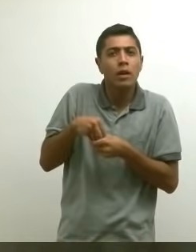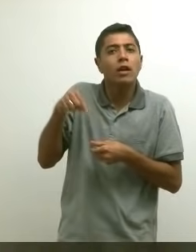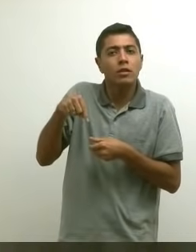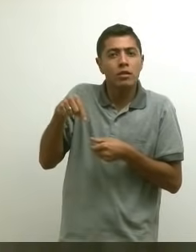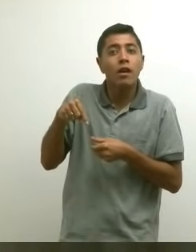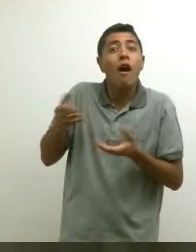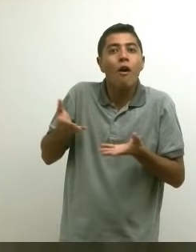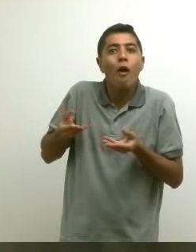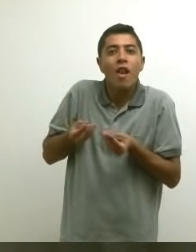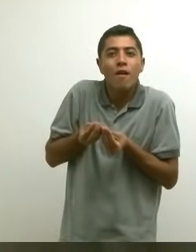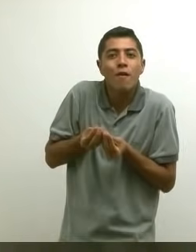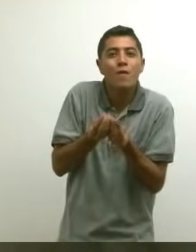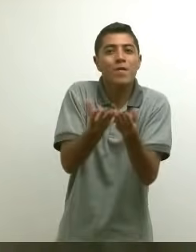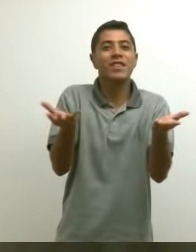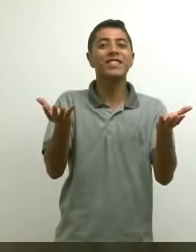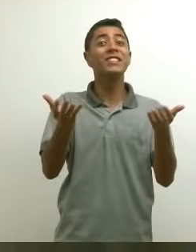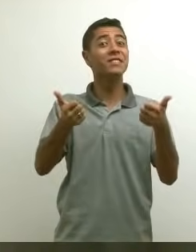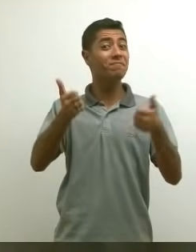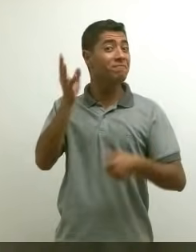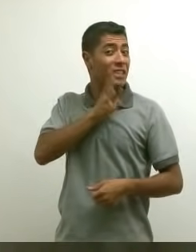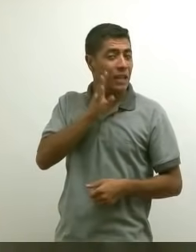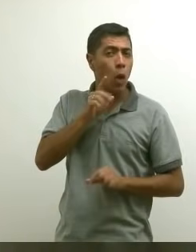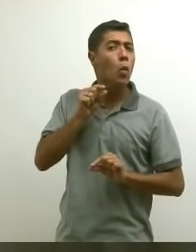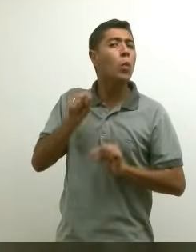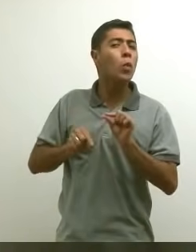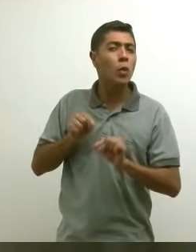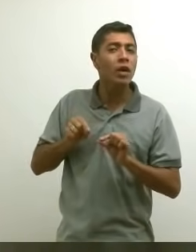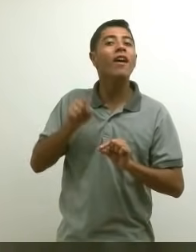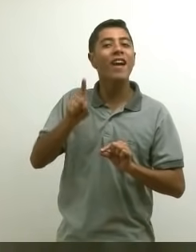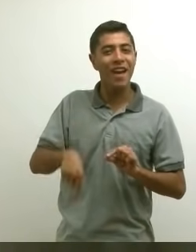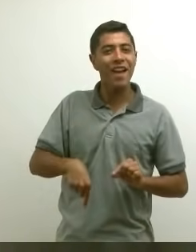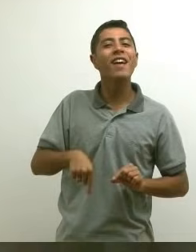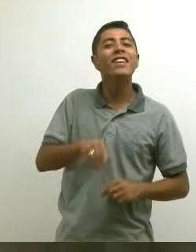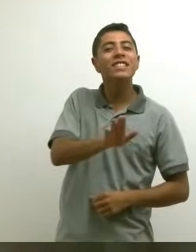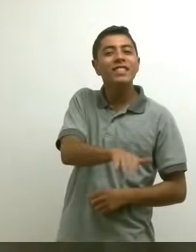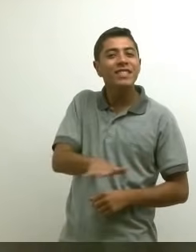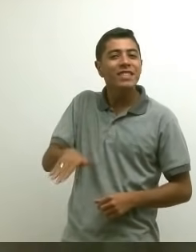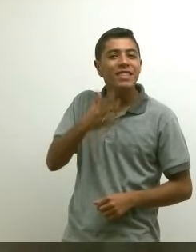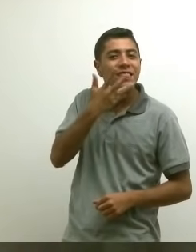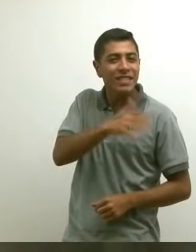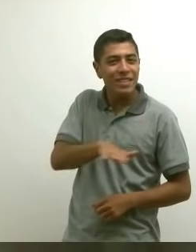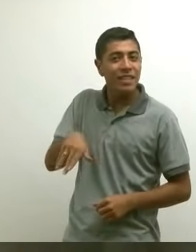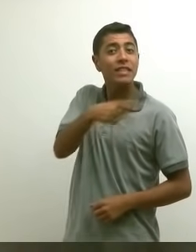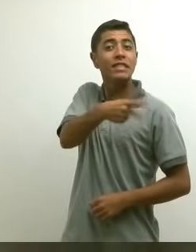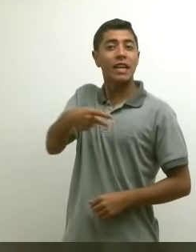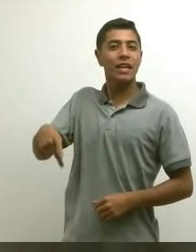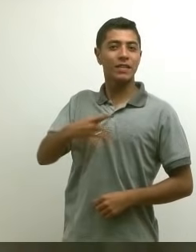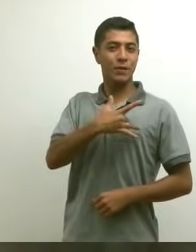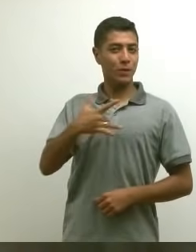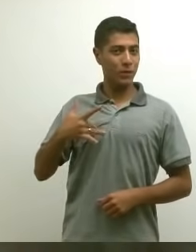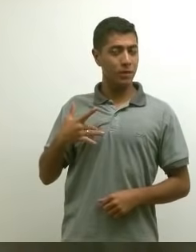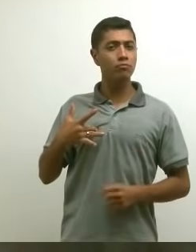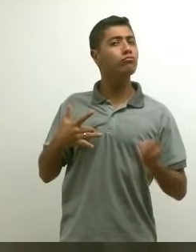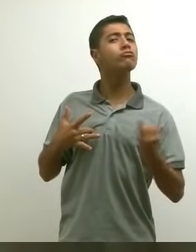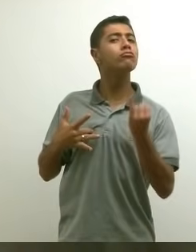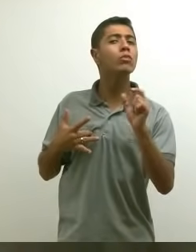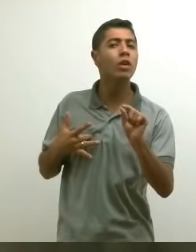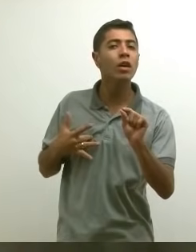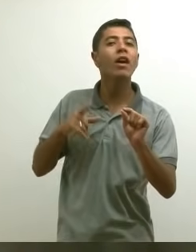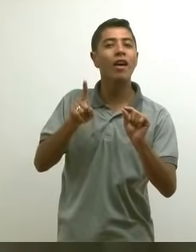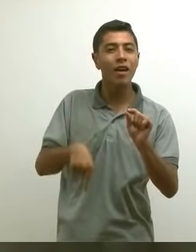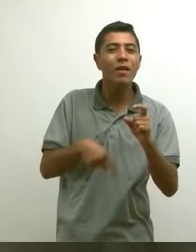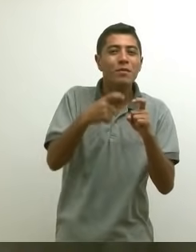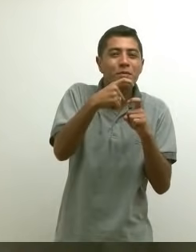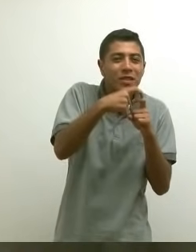histórico dentro da da saúde infantil que é o movimento da incorporação dos conceitos da medicina integrativa